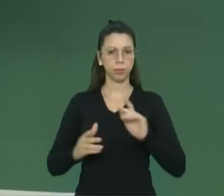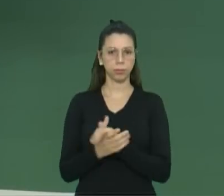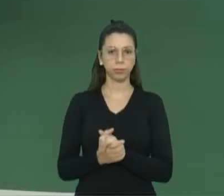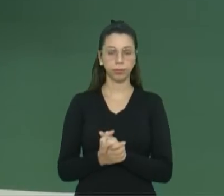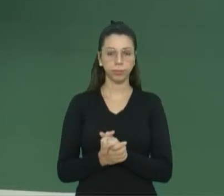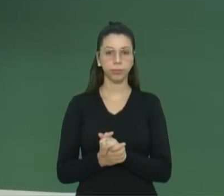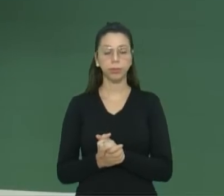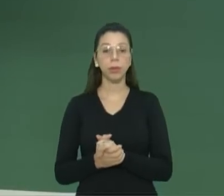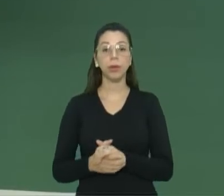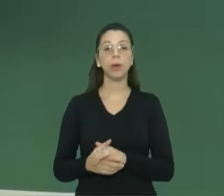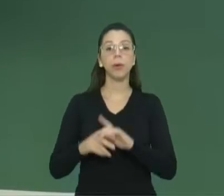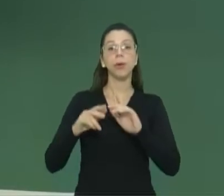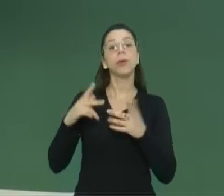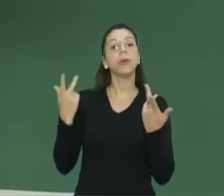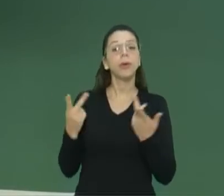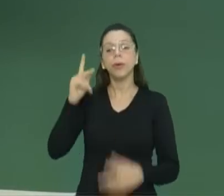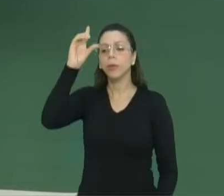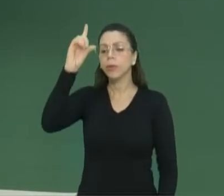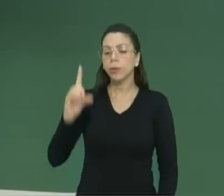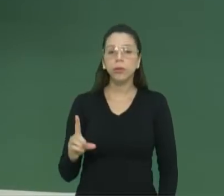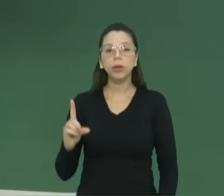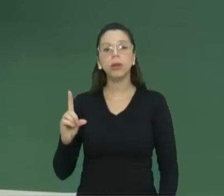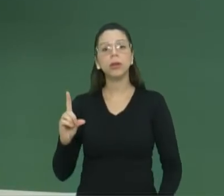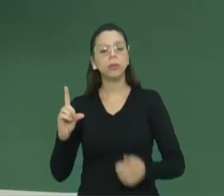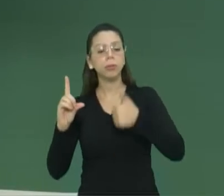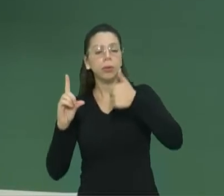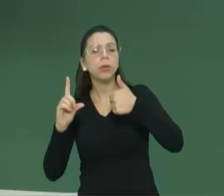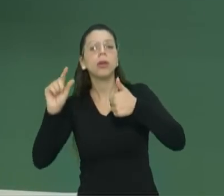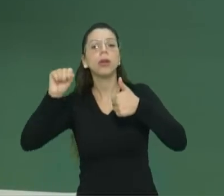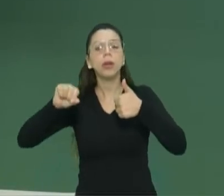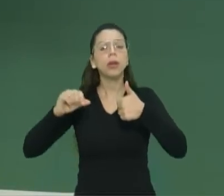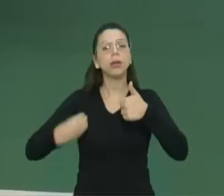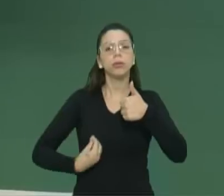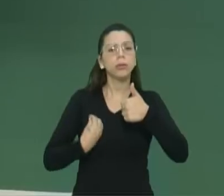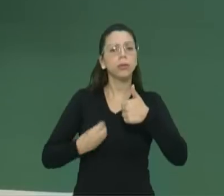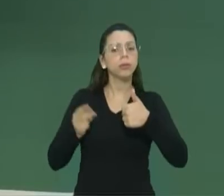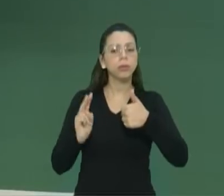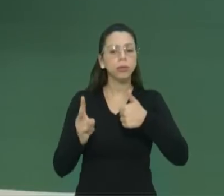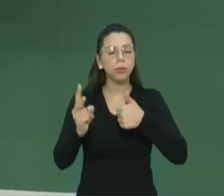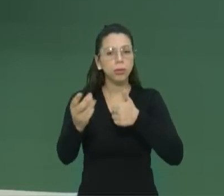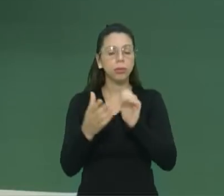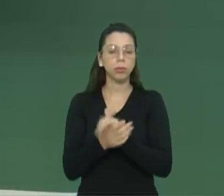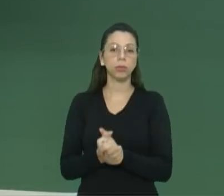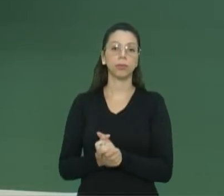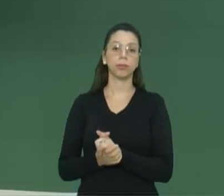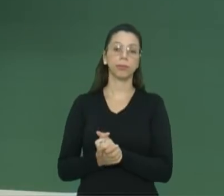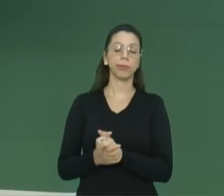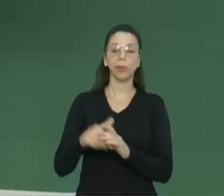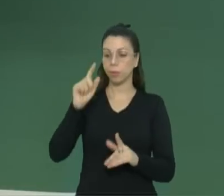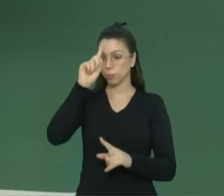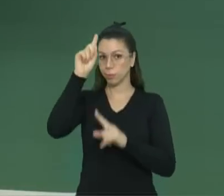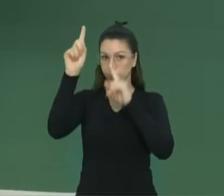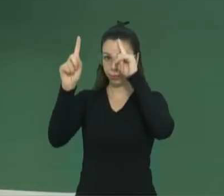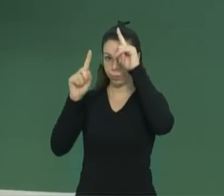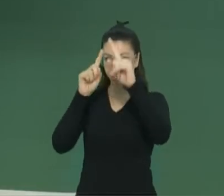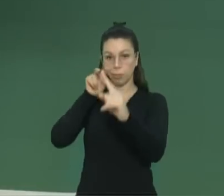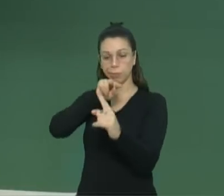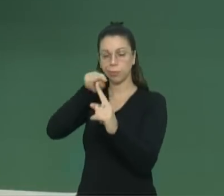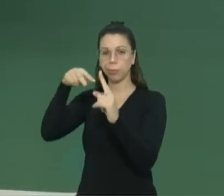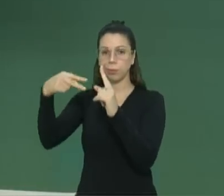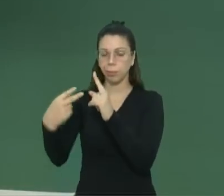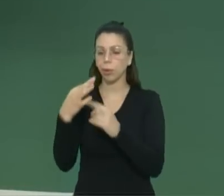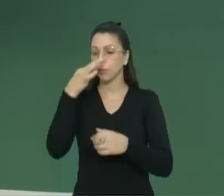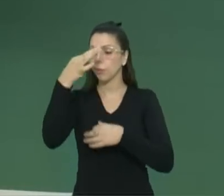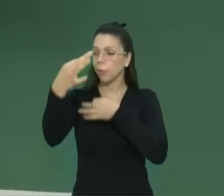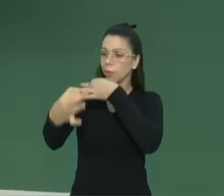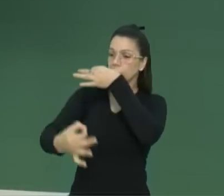que o direito positivo é a única coisa que existe? O direito positivo é quando nós colocamos as nossas ideias numa determinada sociedade